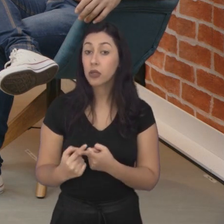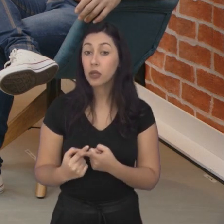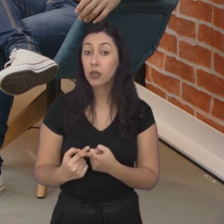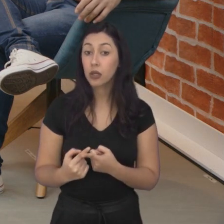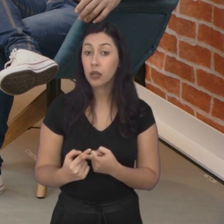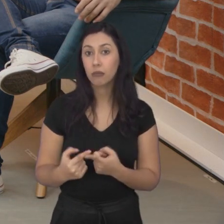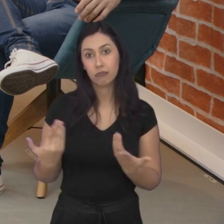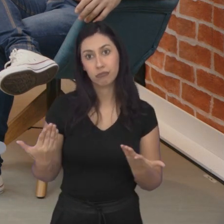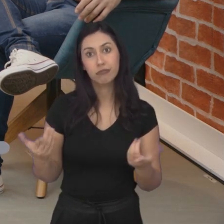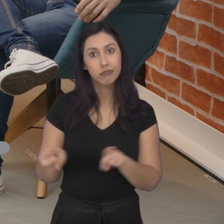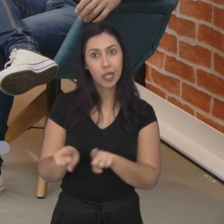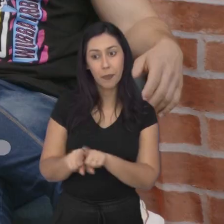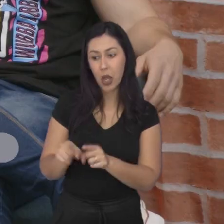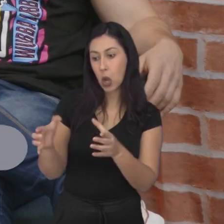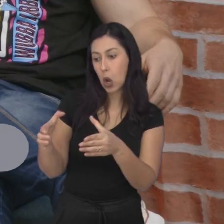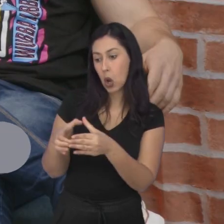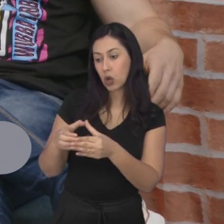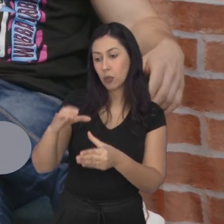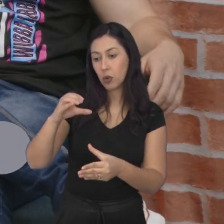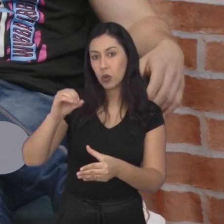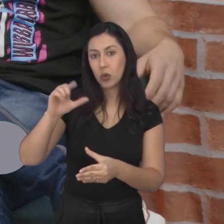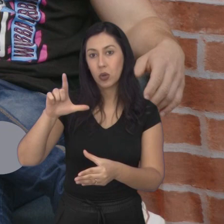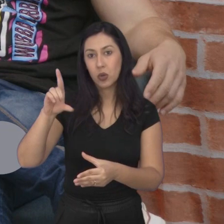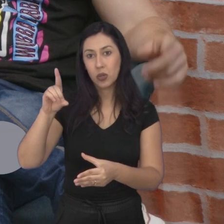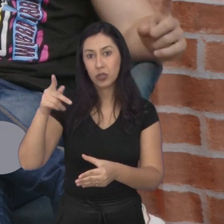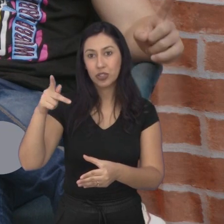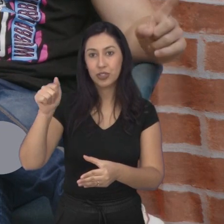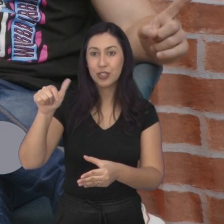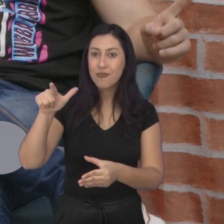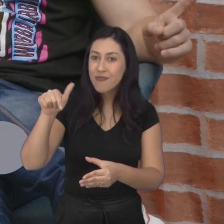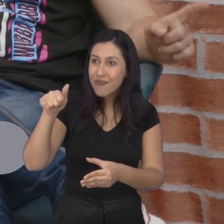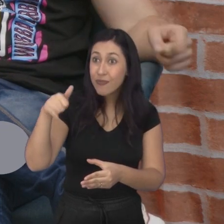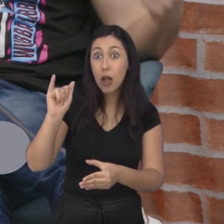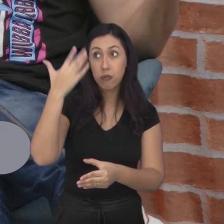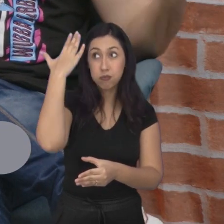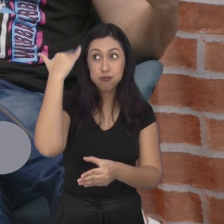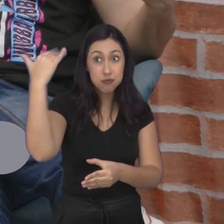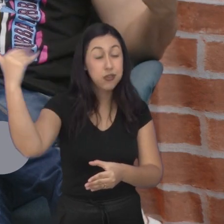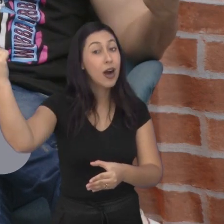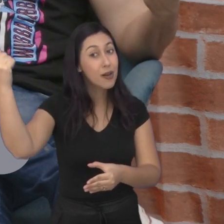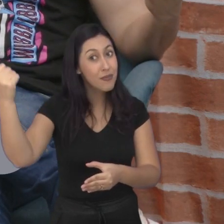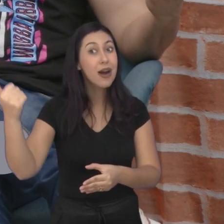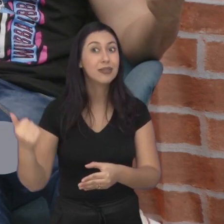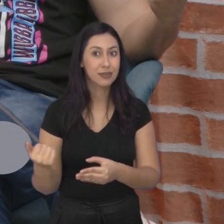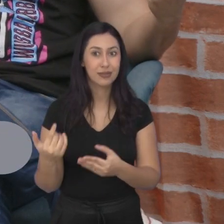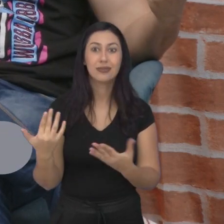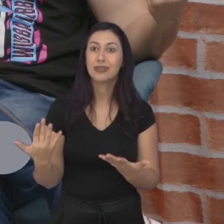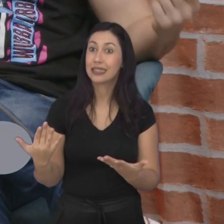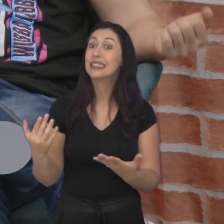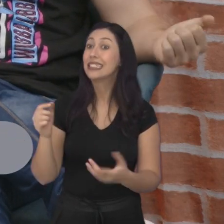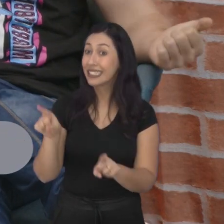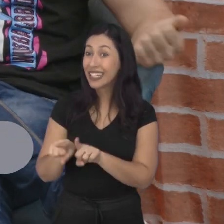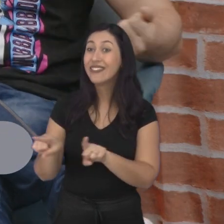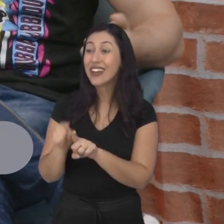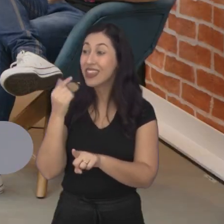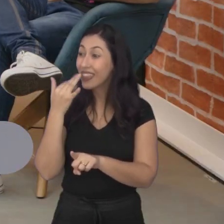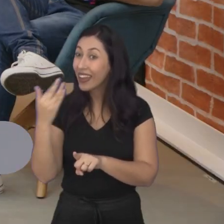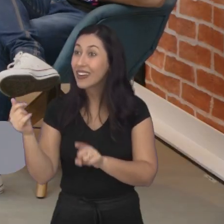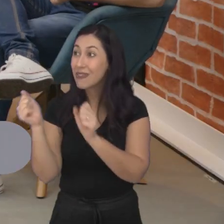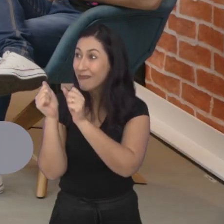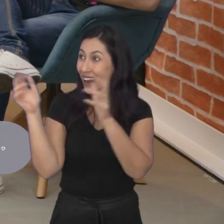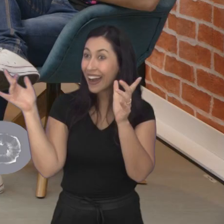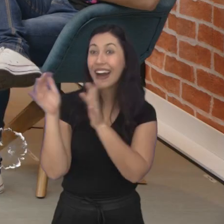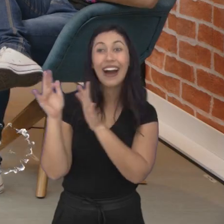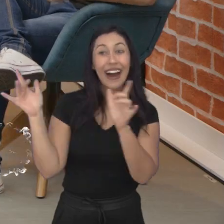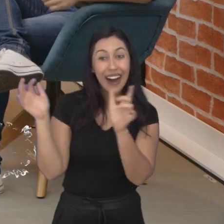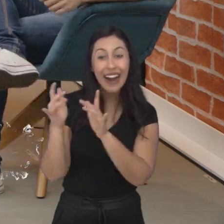de contas, senão o Coldplay não fazia tanto sucesso, né? E faz muito sucesso. Com cores neon, inclusive, vale dizer, tem bastante